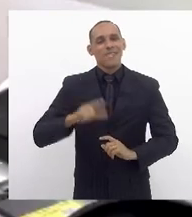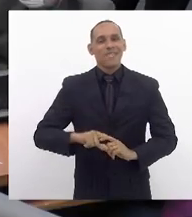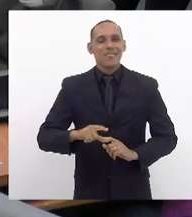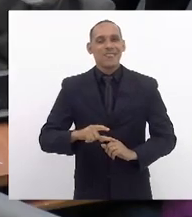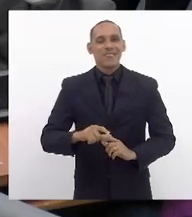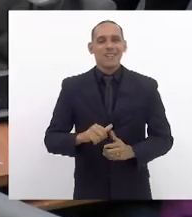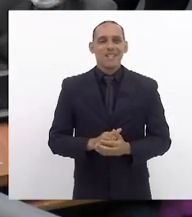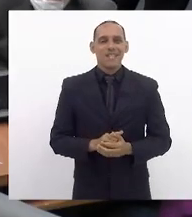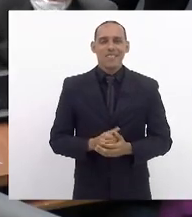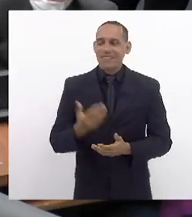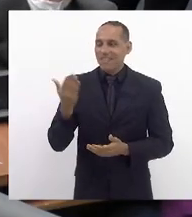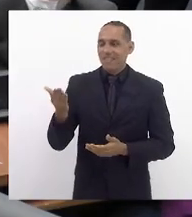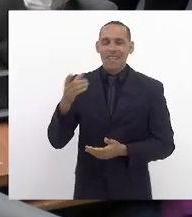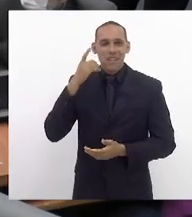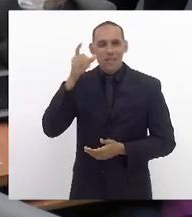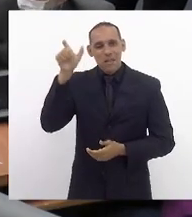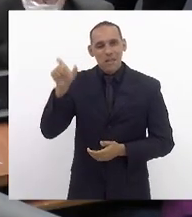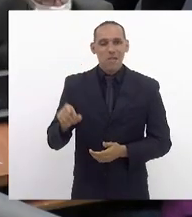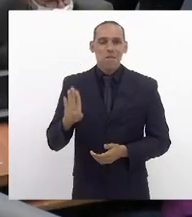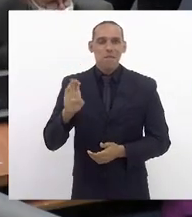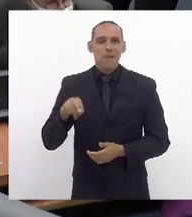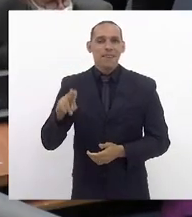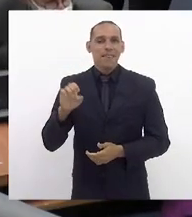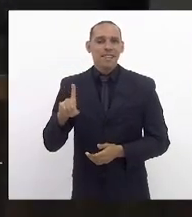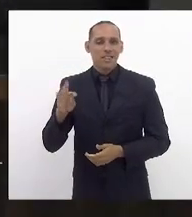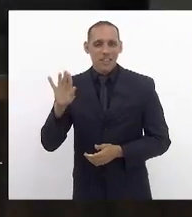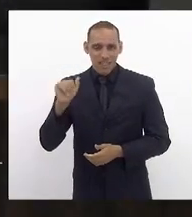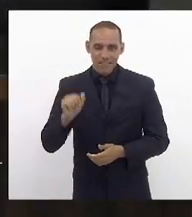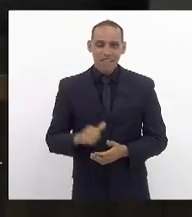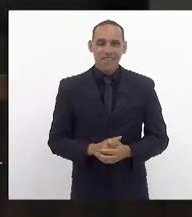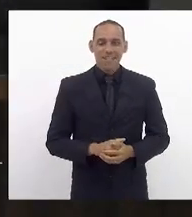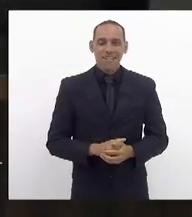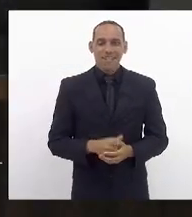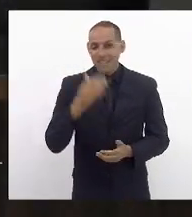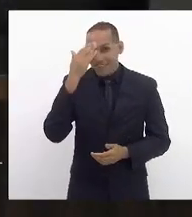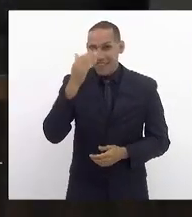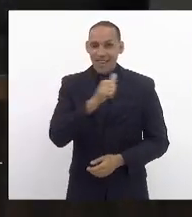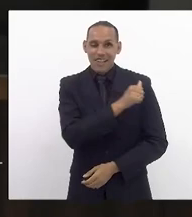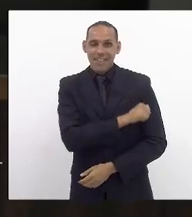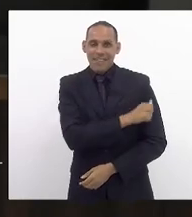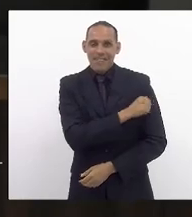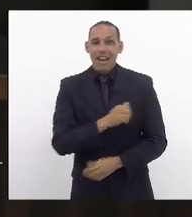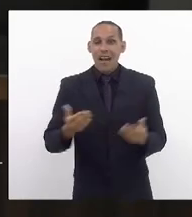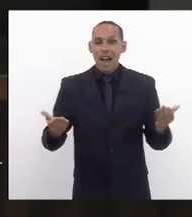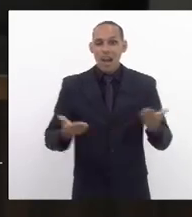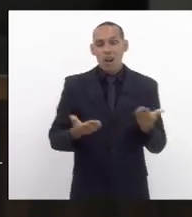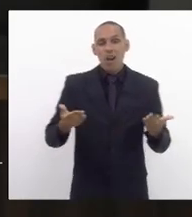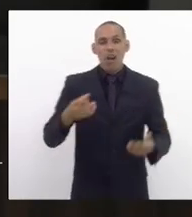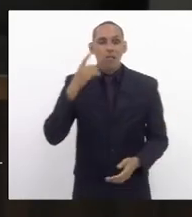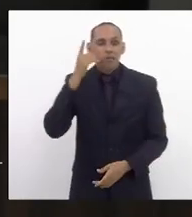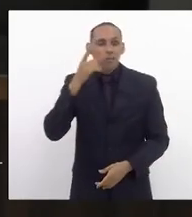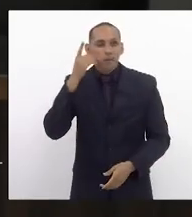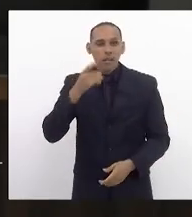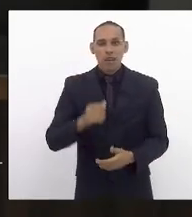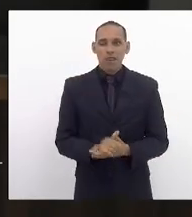medalha à Benedita da Silva. Obrigado, enfermeira. Obrigado. Com a palavra, deputado